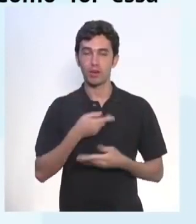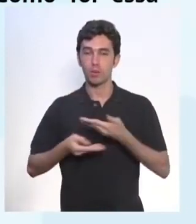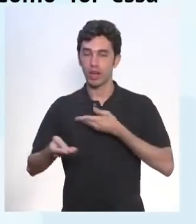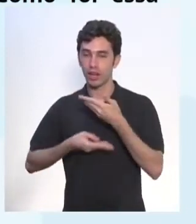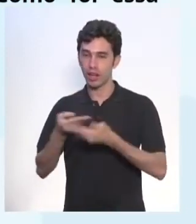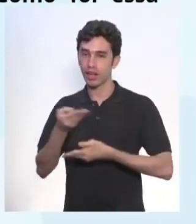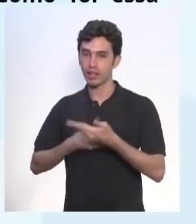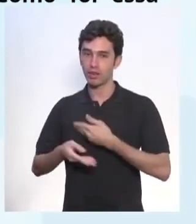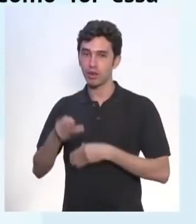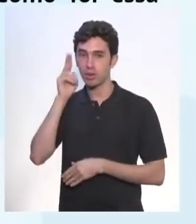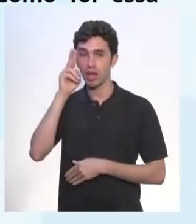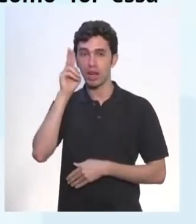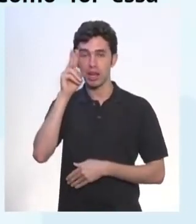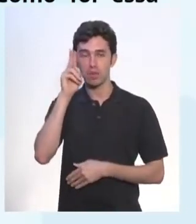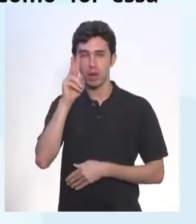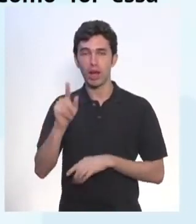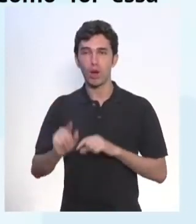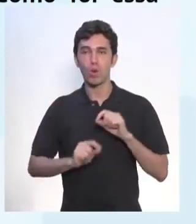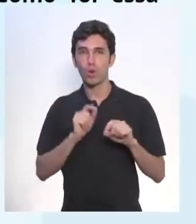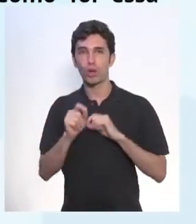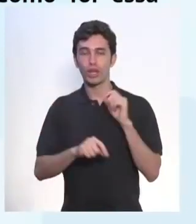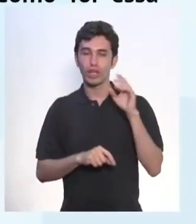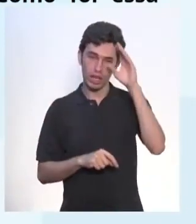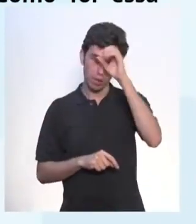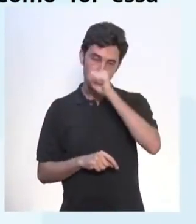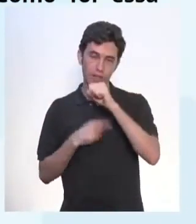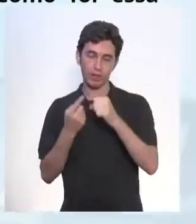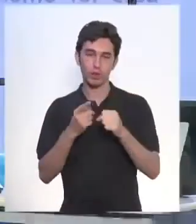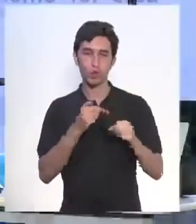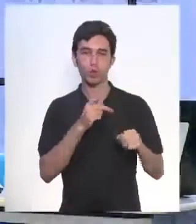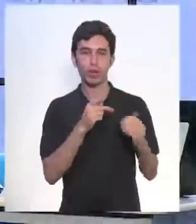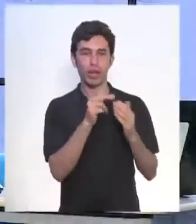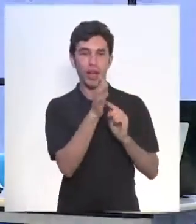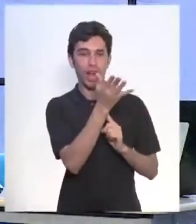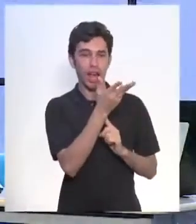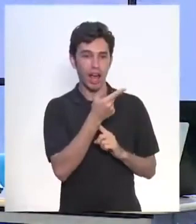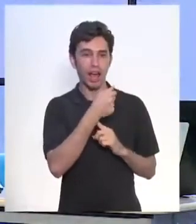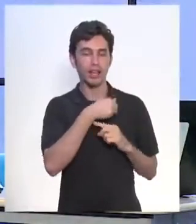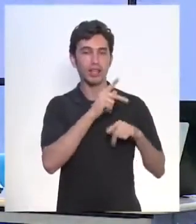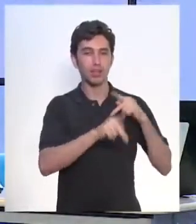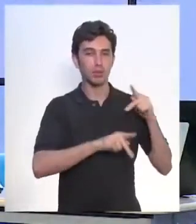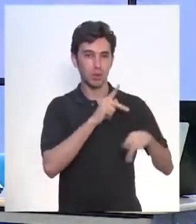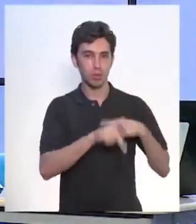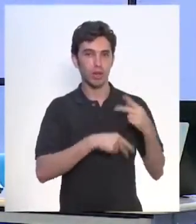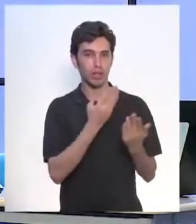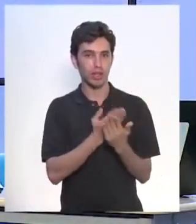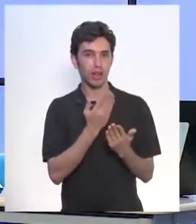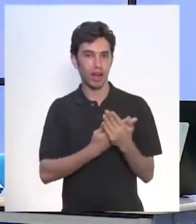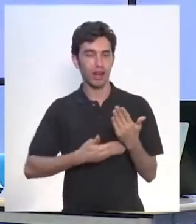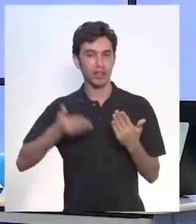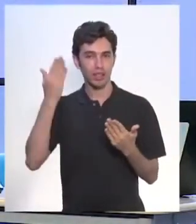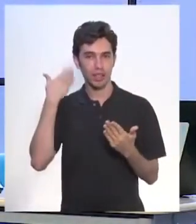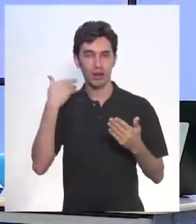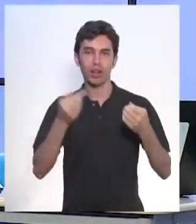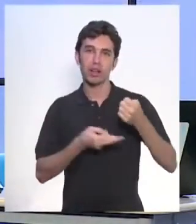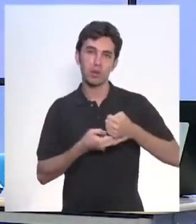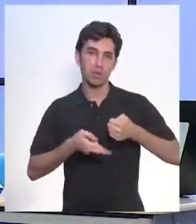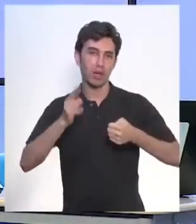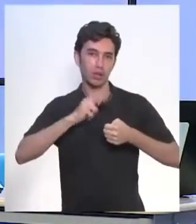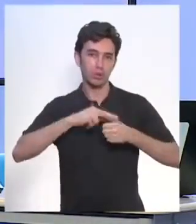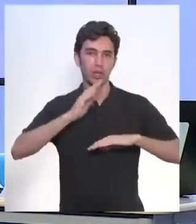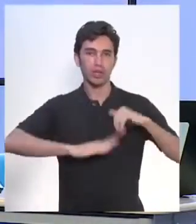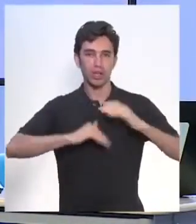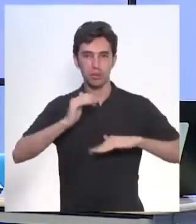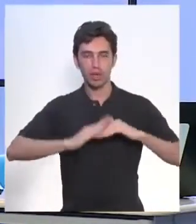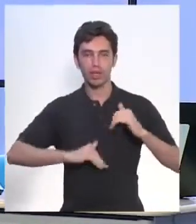gente vai recordar, né, o que a gente aprendeu sobre arte pública em aulas anteriores. Tá? A gente está fazendo uma pequena retomada aí das